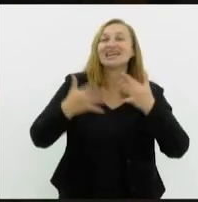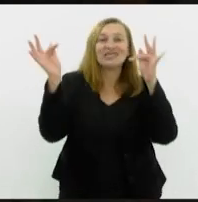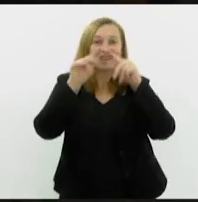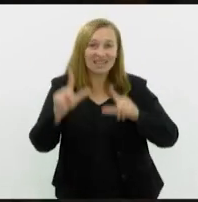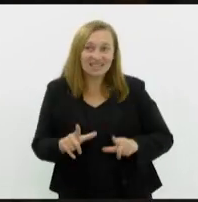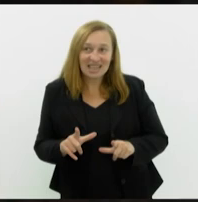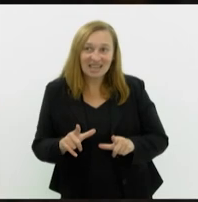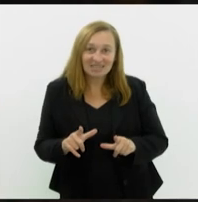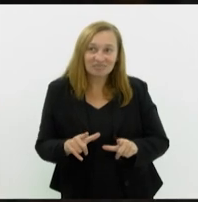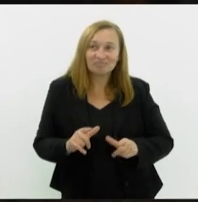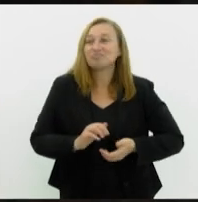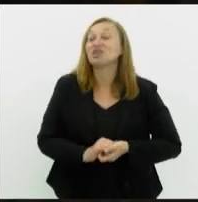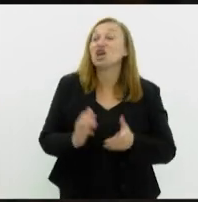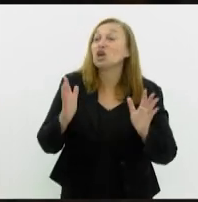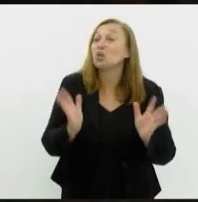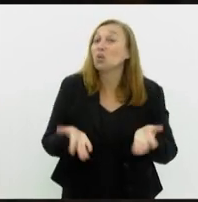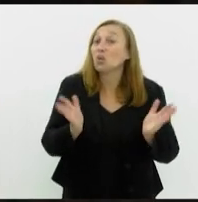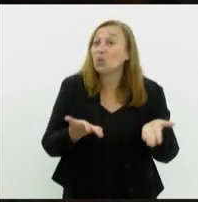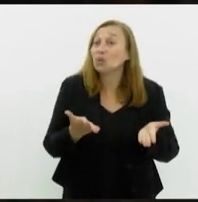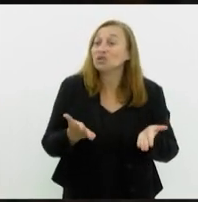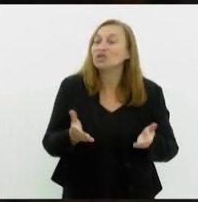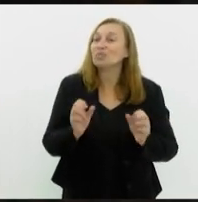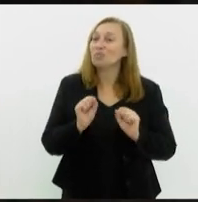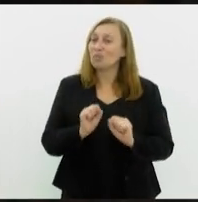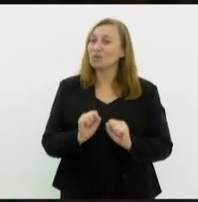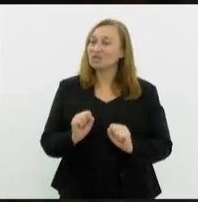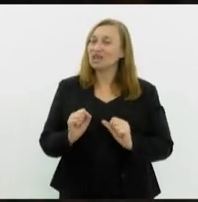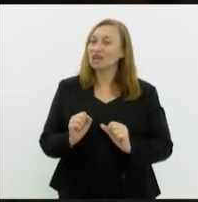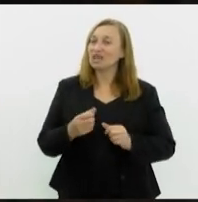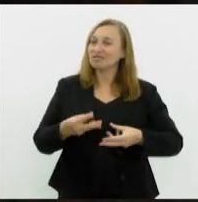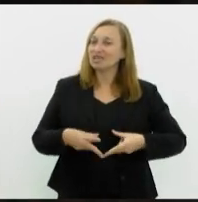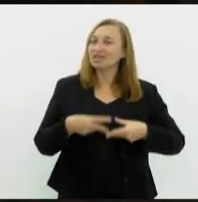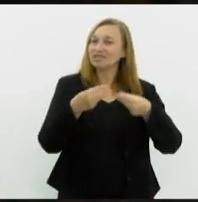felicidade. E hoje a gente poder estar aqui entregando